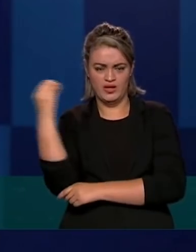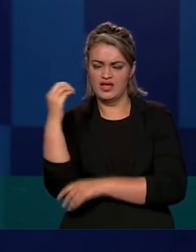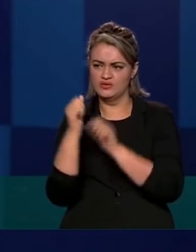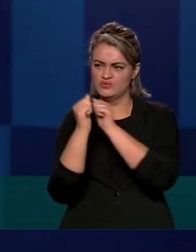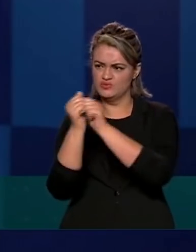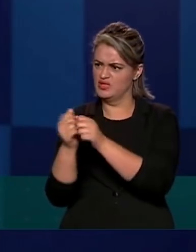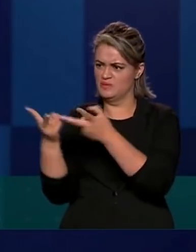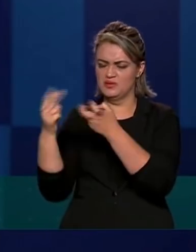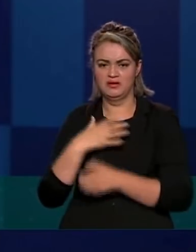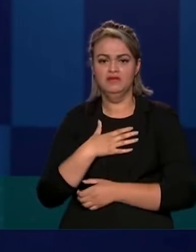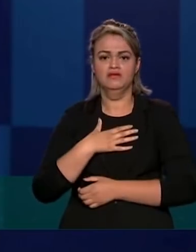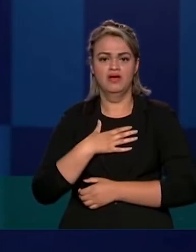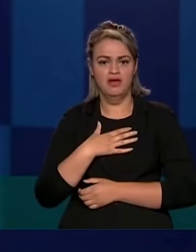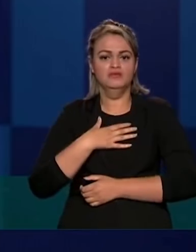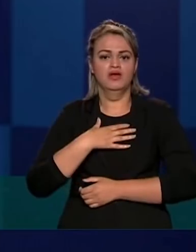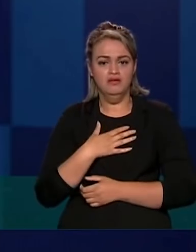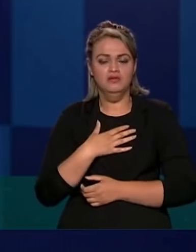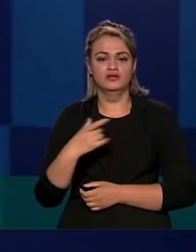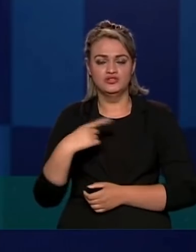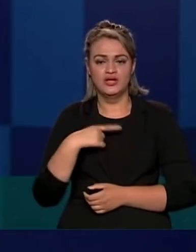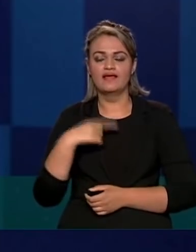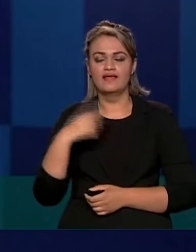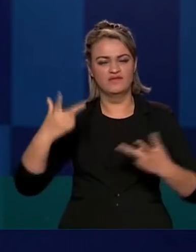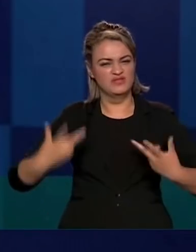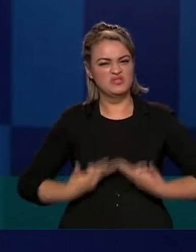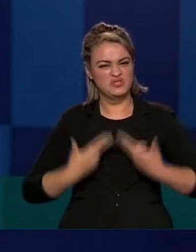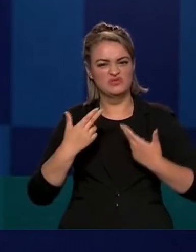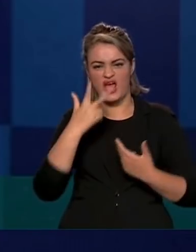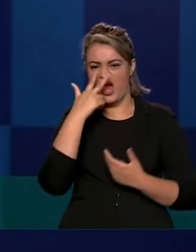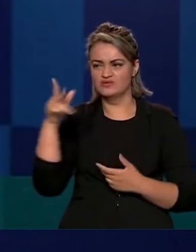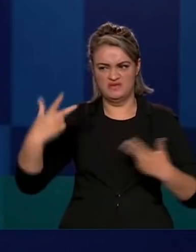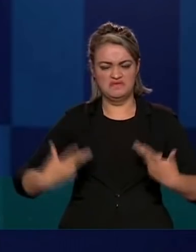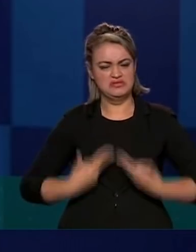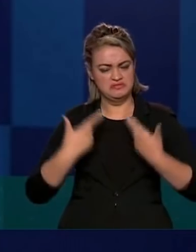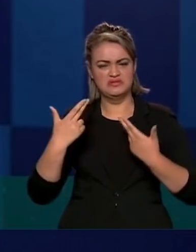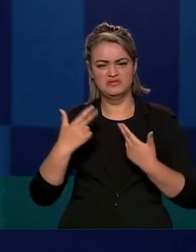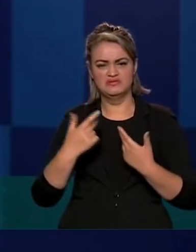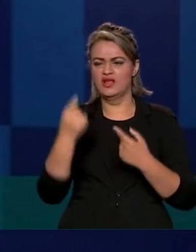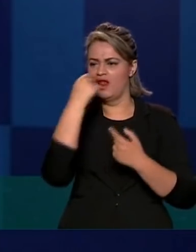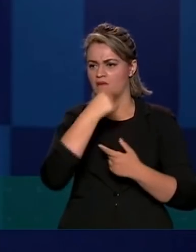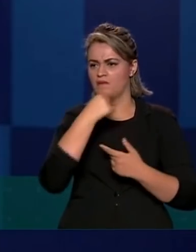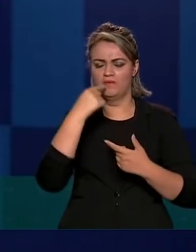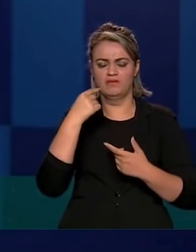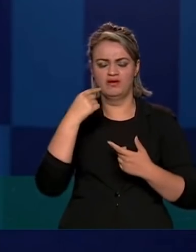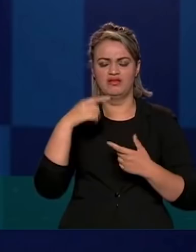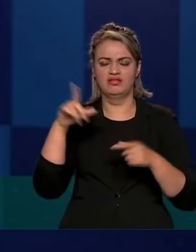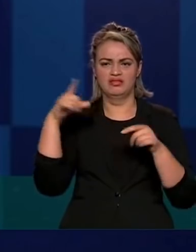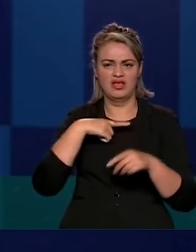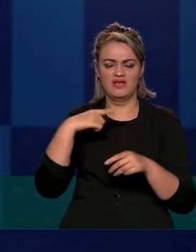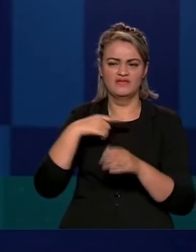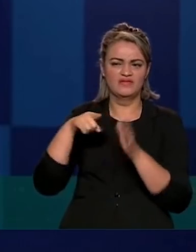segundo informações, ele foi fazer uma cirurgia, algum procedimento na boca, e lá teve uma